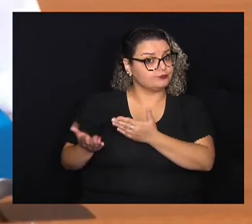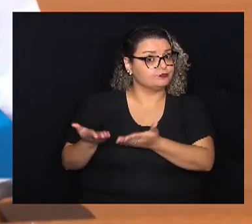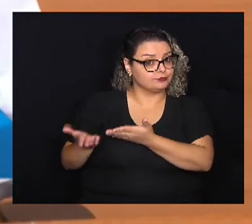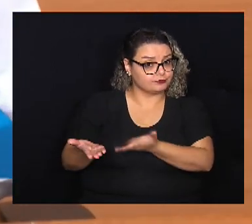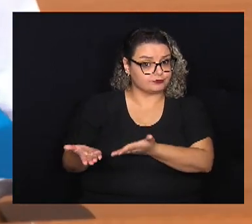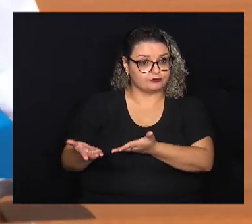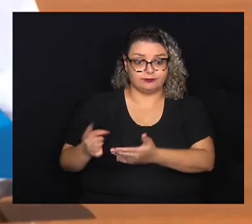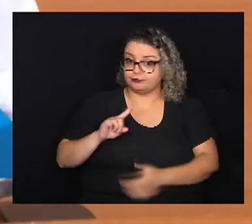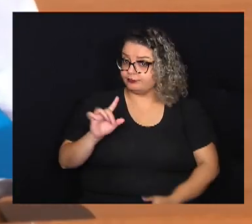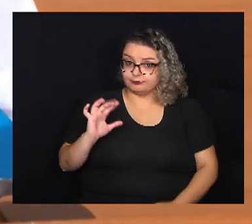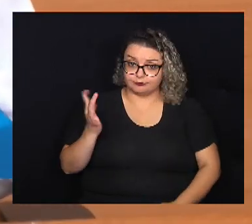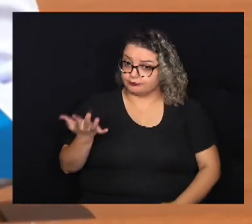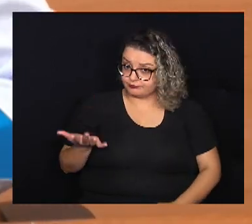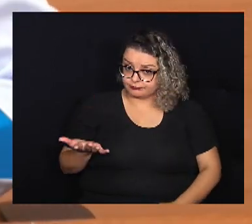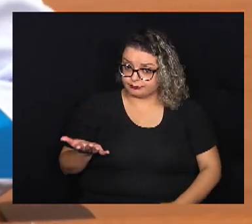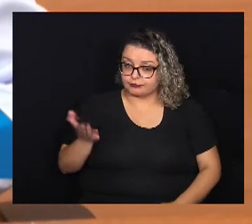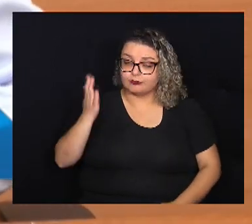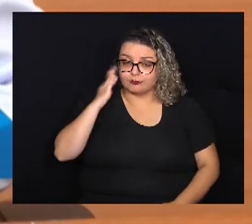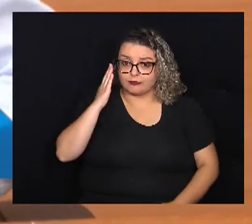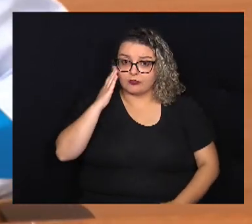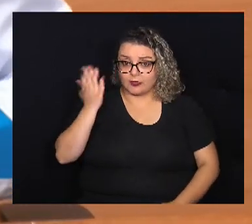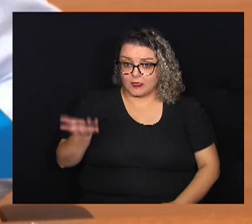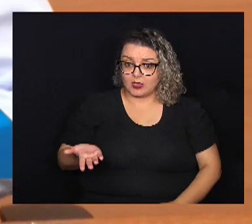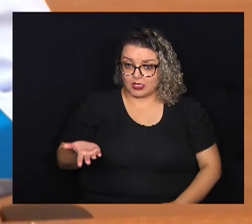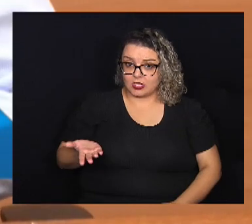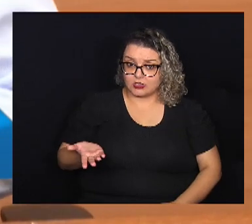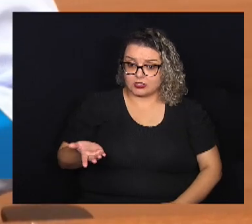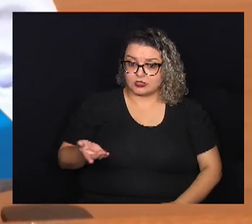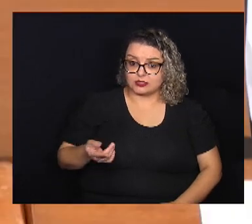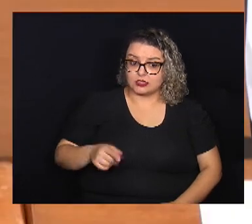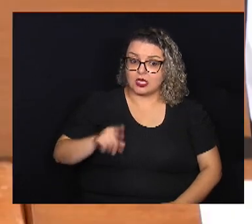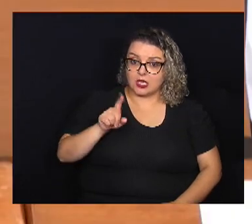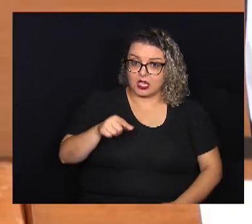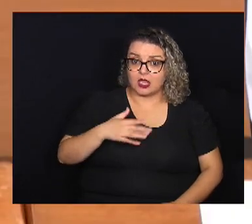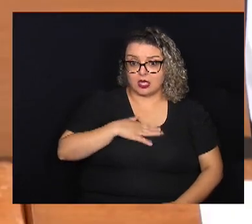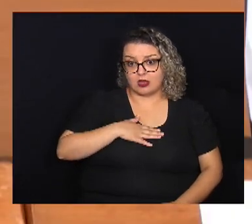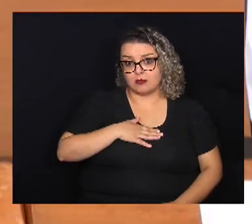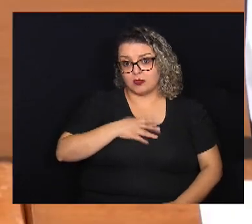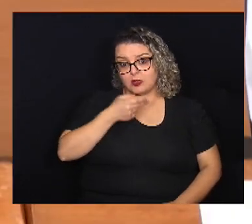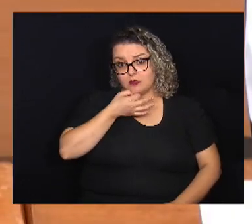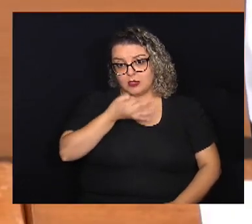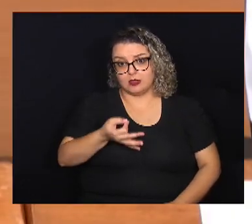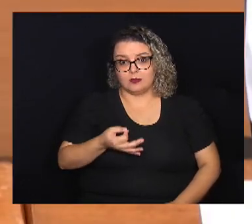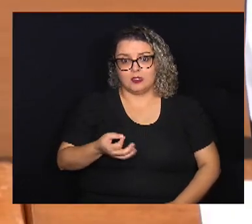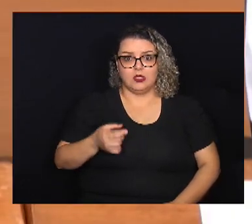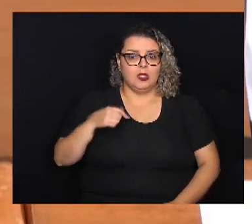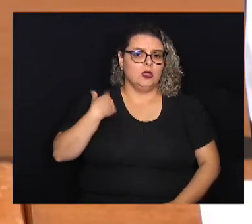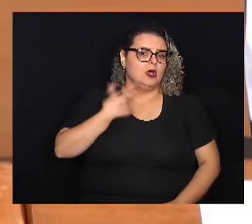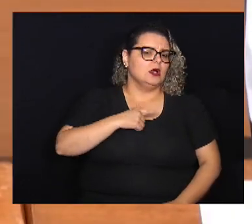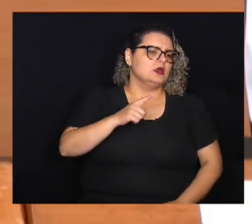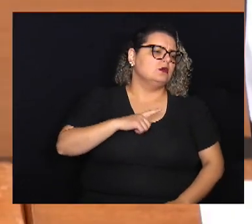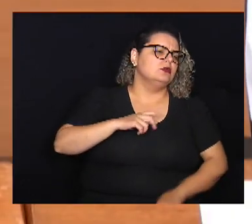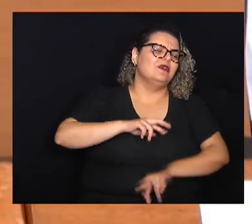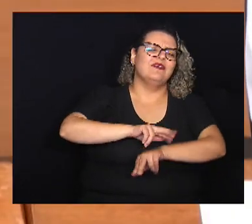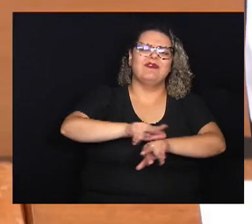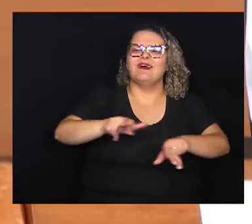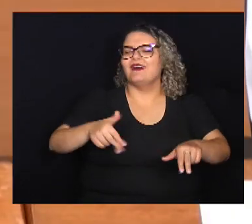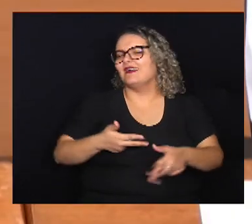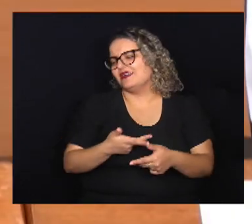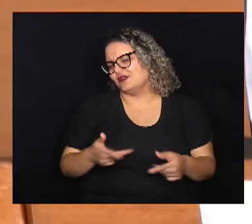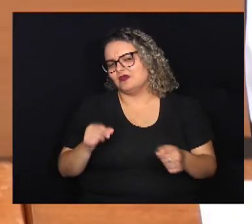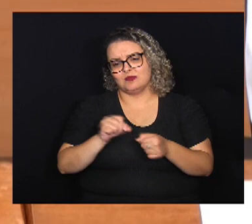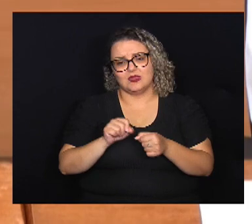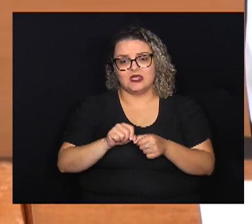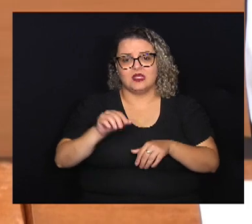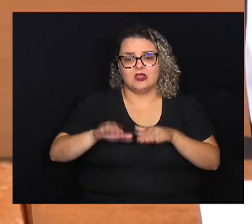não acontece. Entende? Essa é a minha questão. mas nós temos muito para fazer e às vezes a gente chega até